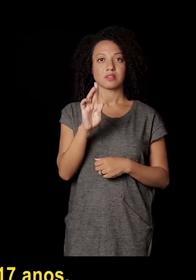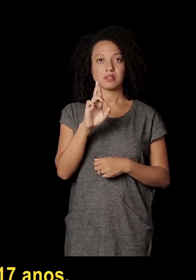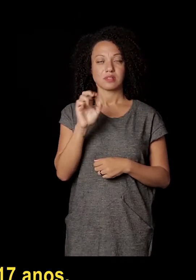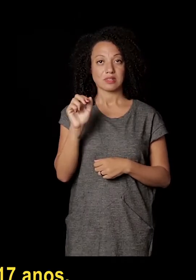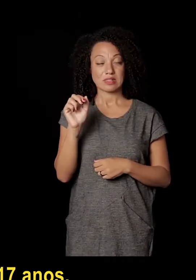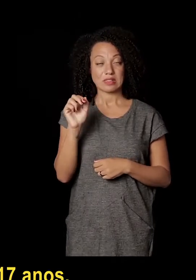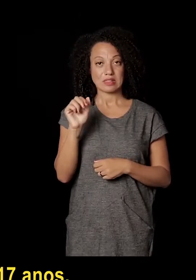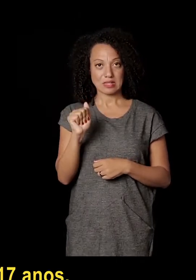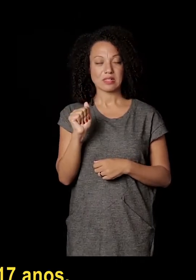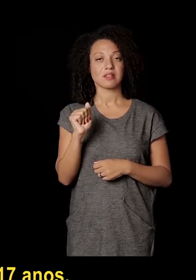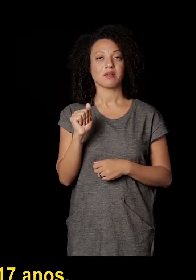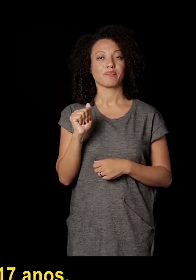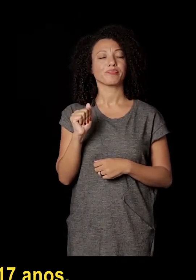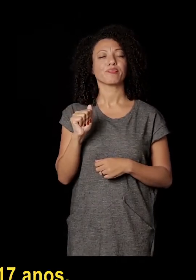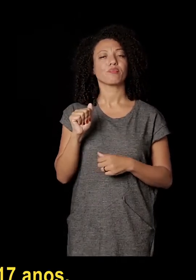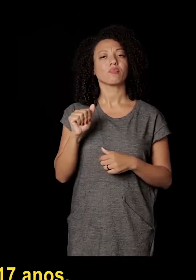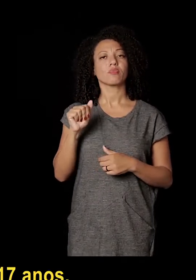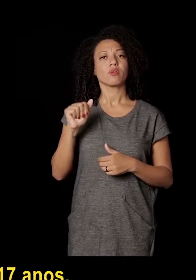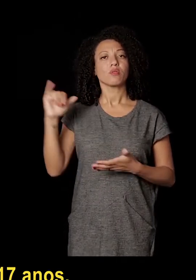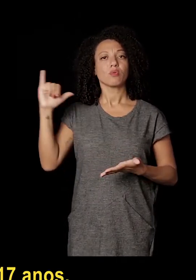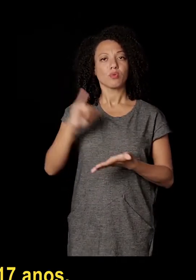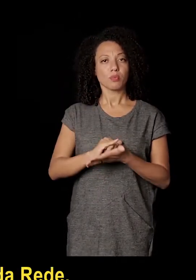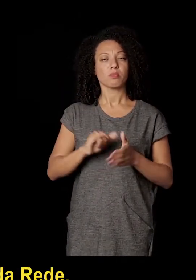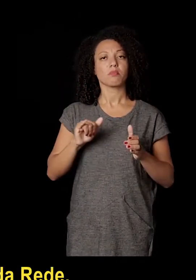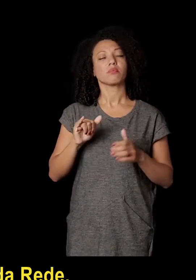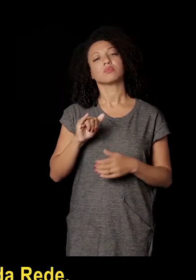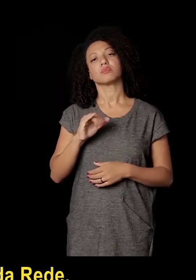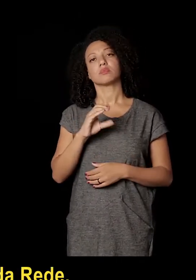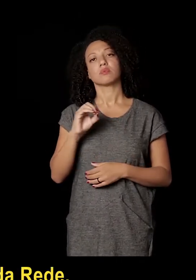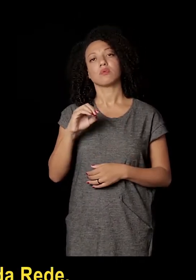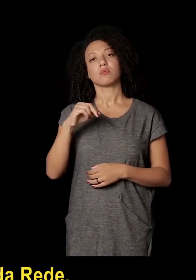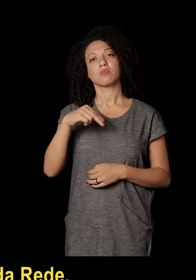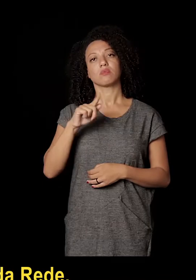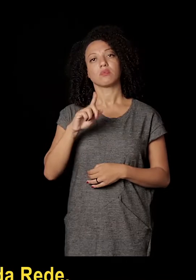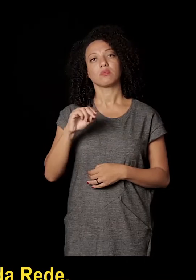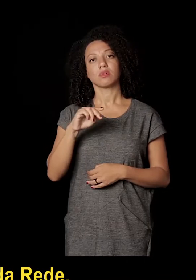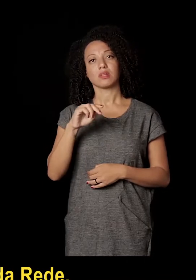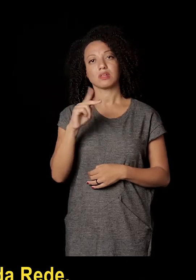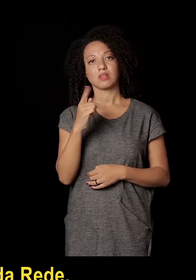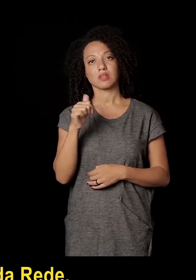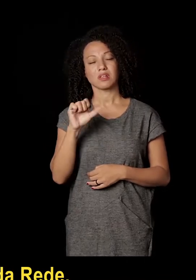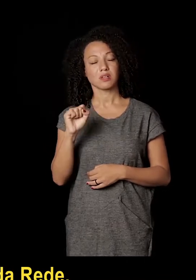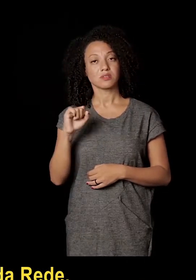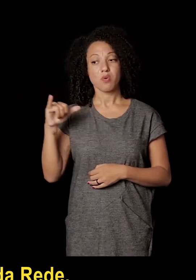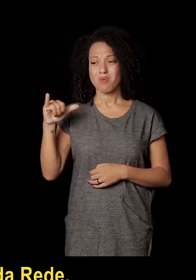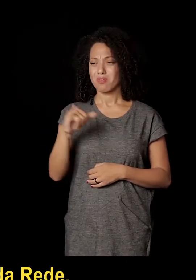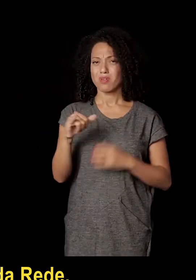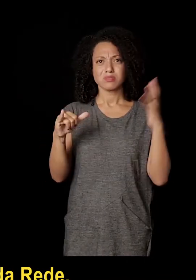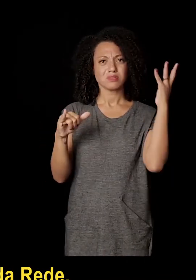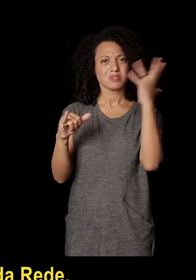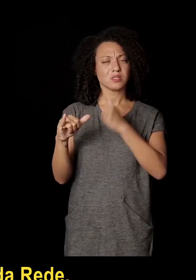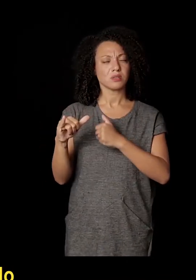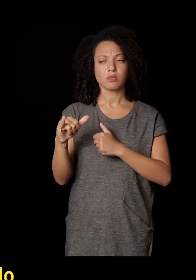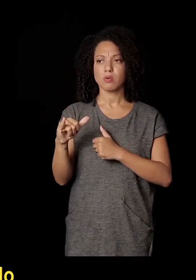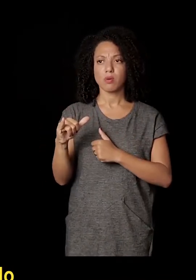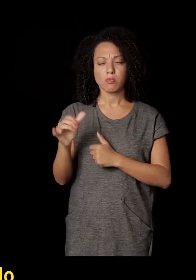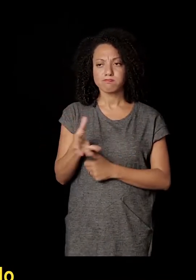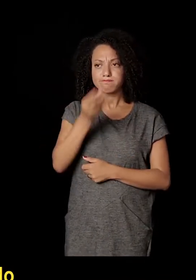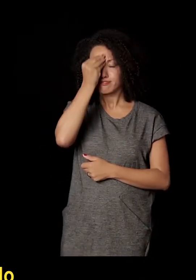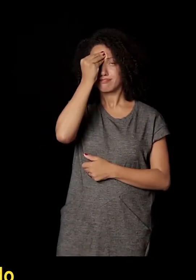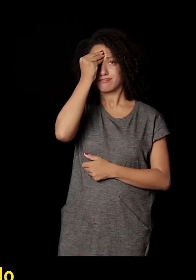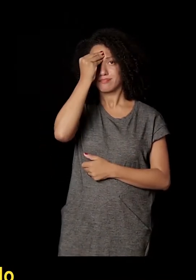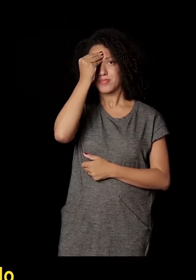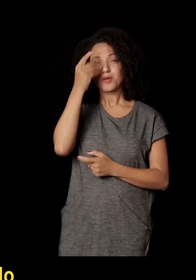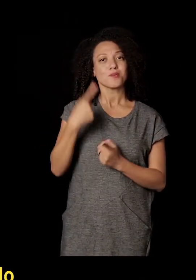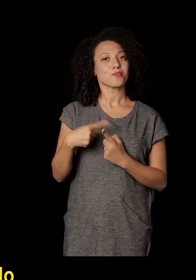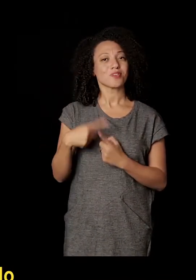no aeroporto de Congonhas, vindo. Esse é o primeiro movimento da rede. É um Eletra, é lindo, né? Esse avião ficou marcado